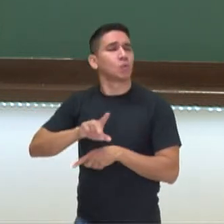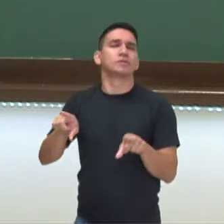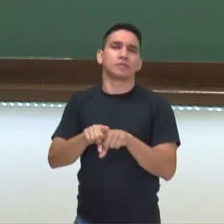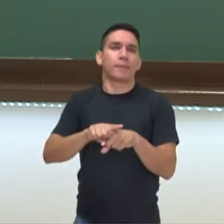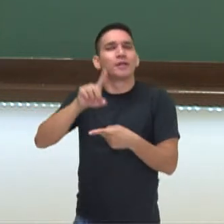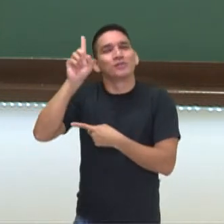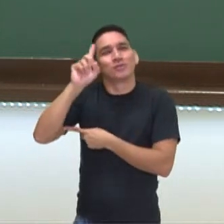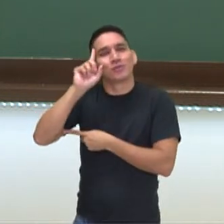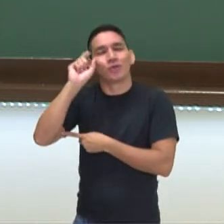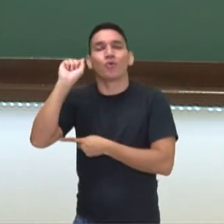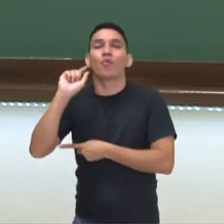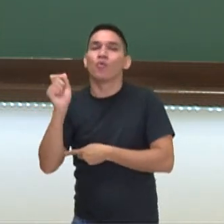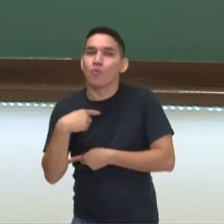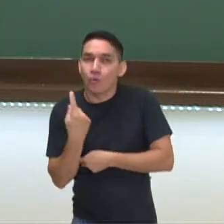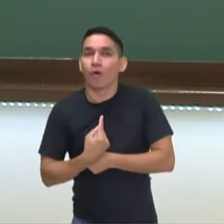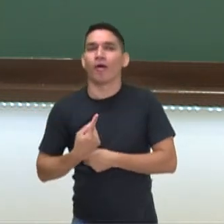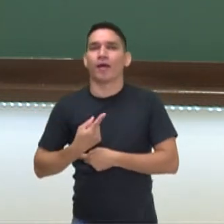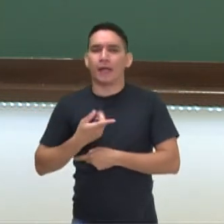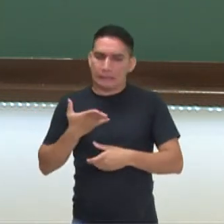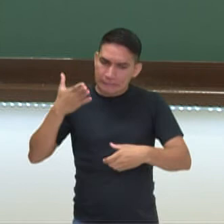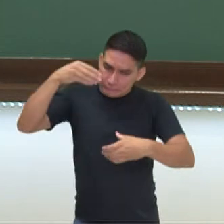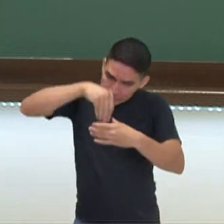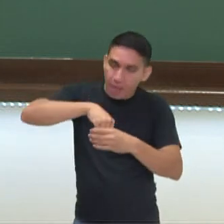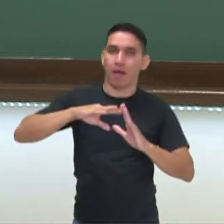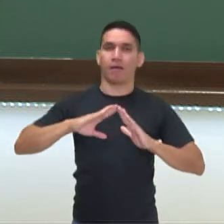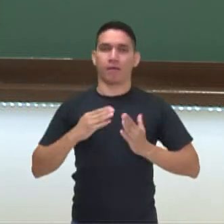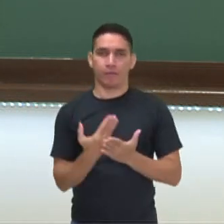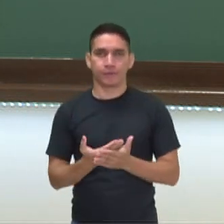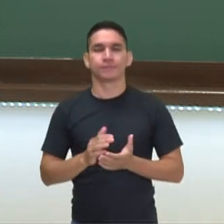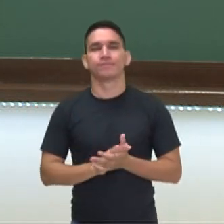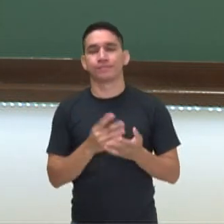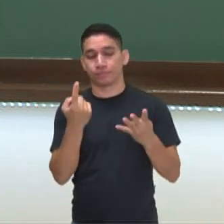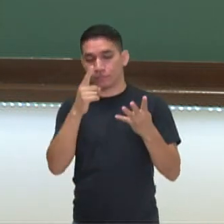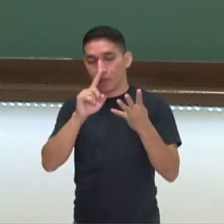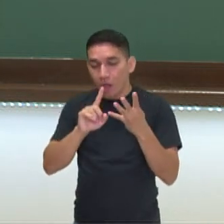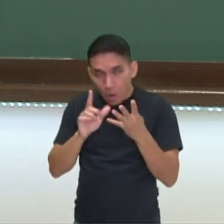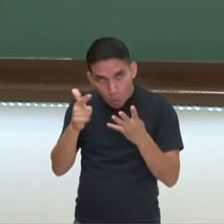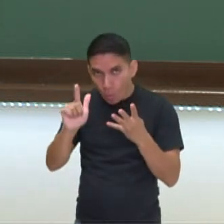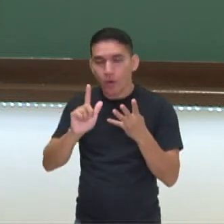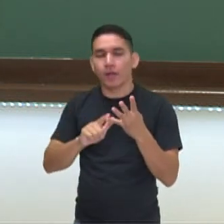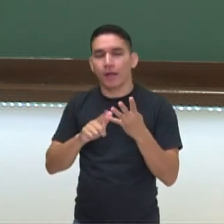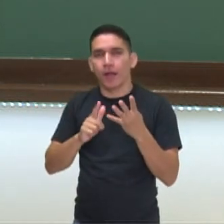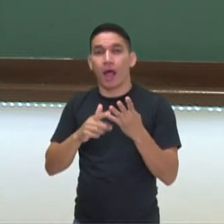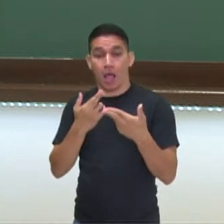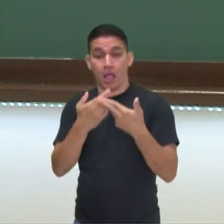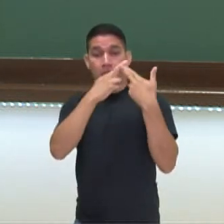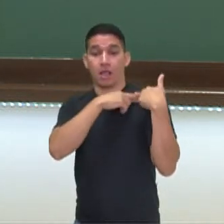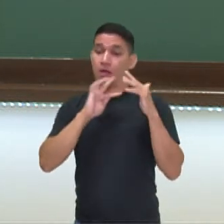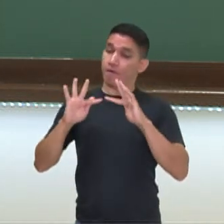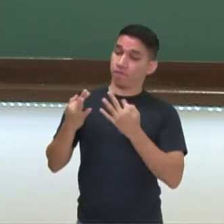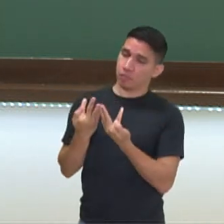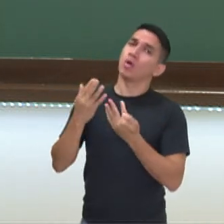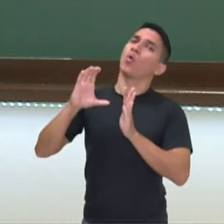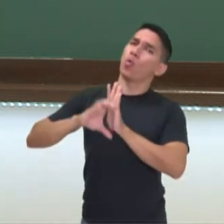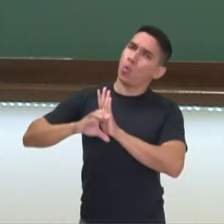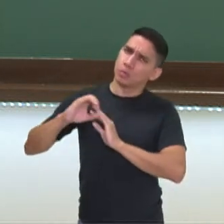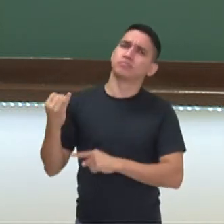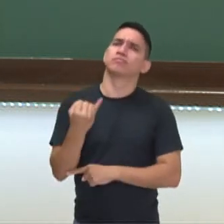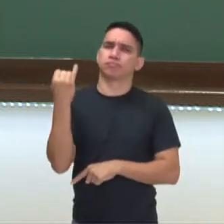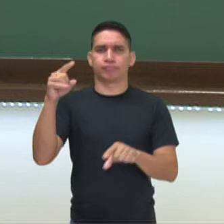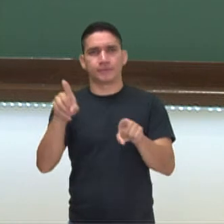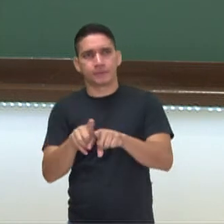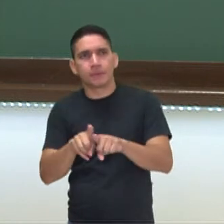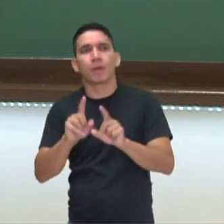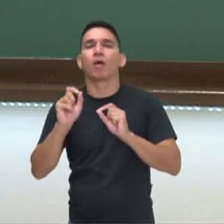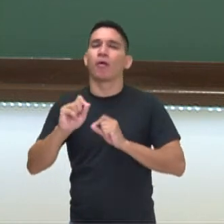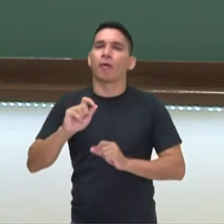nosso cotidiano, dentro das escolas, né? Responsabilidade familiar, outro conceito importante, né? Então, na